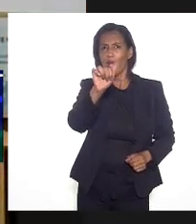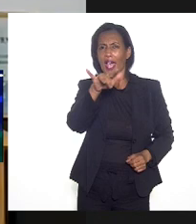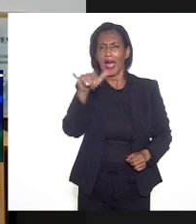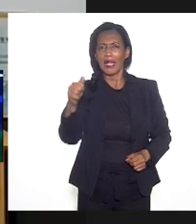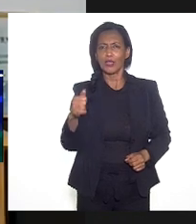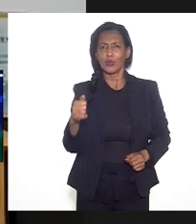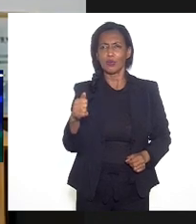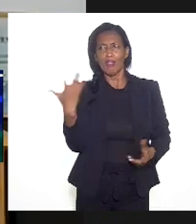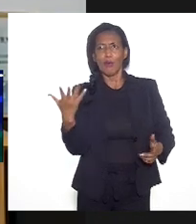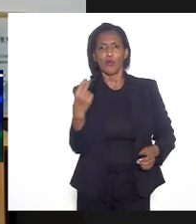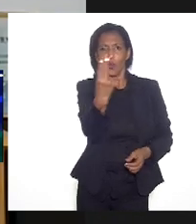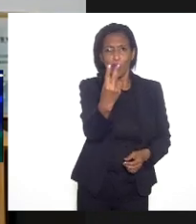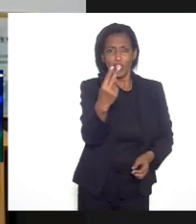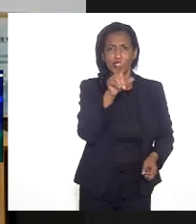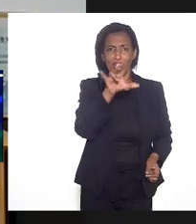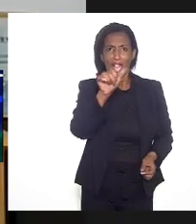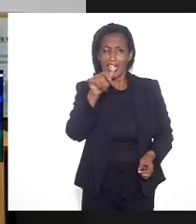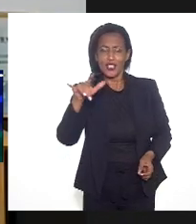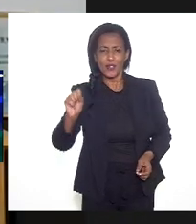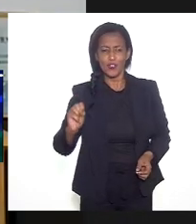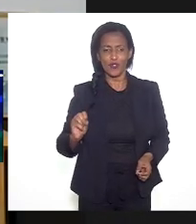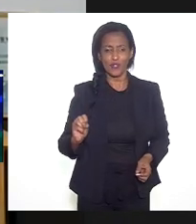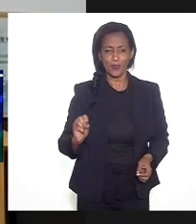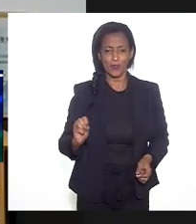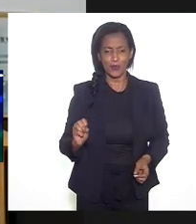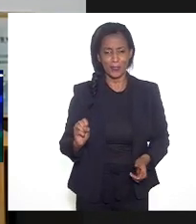Não, 2 casos.